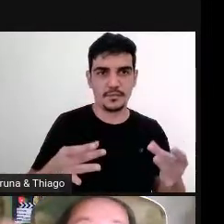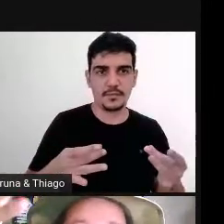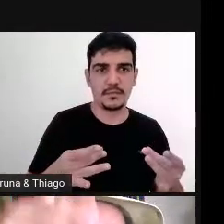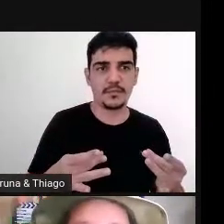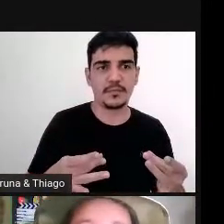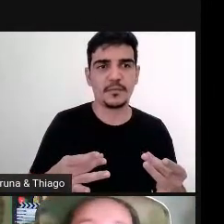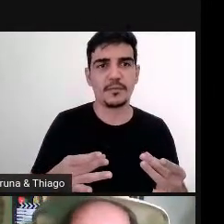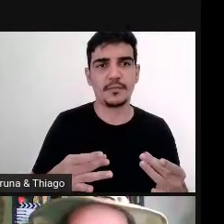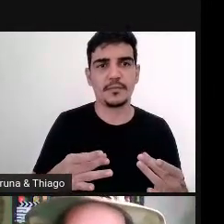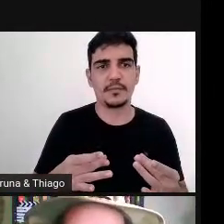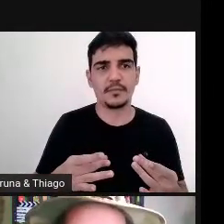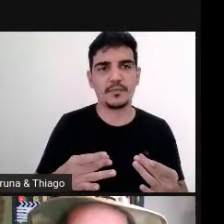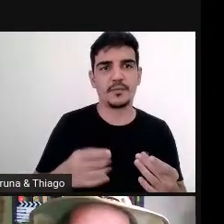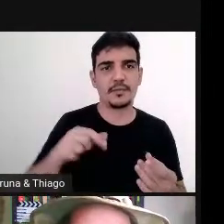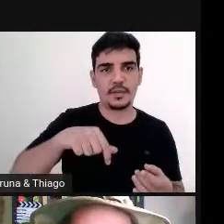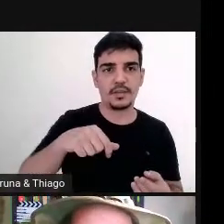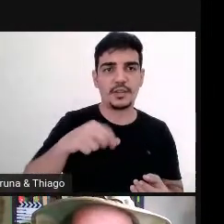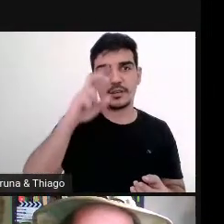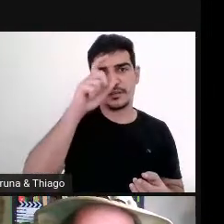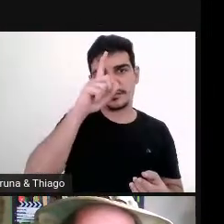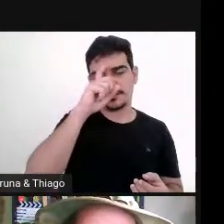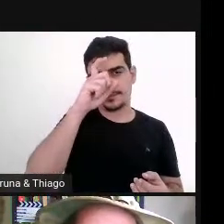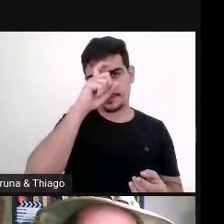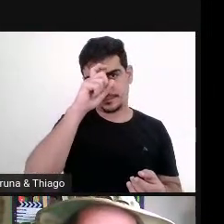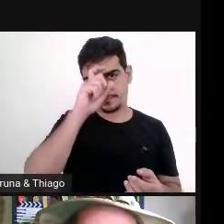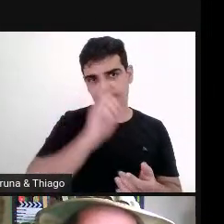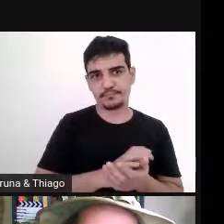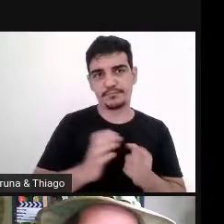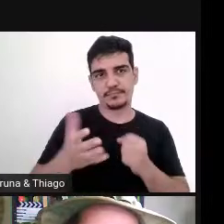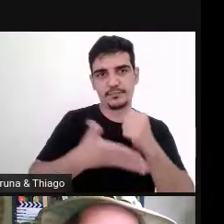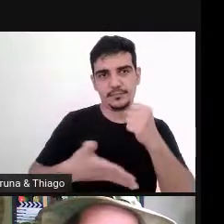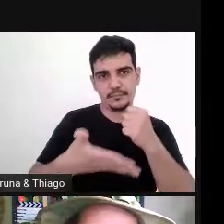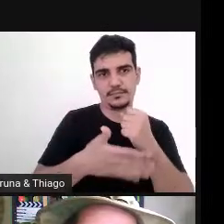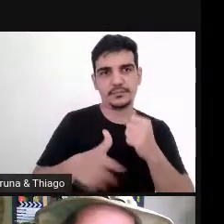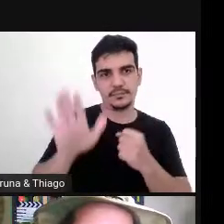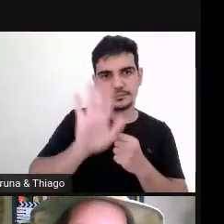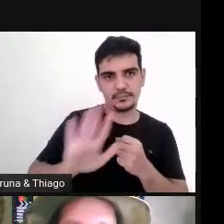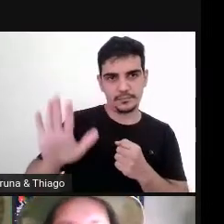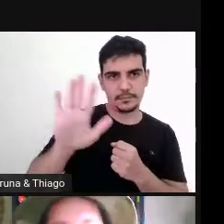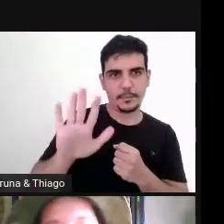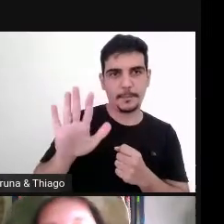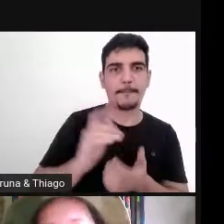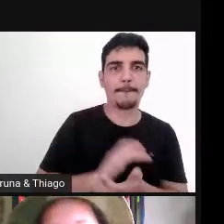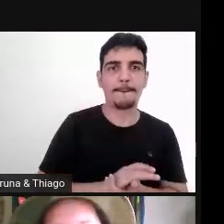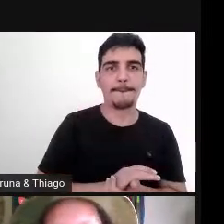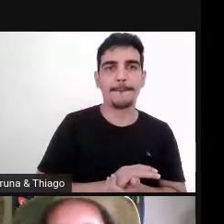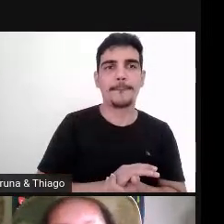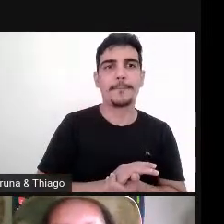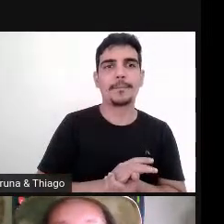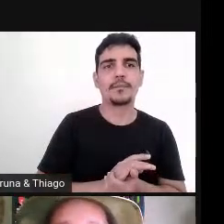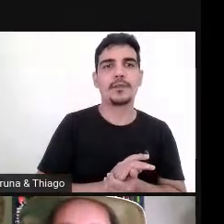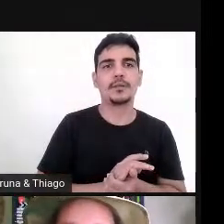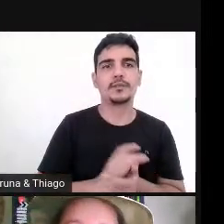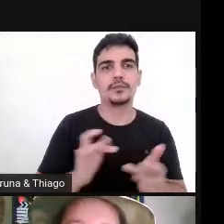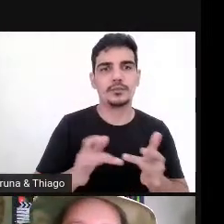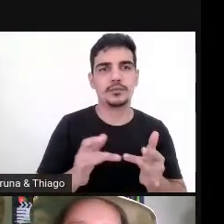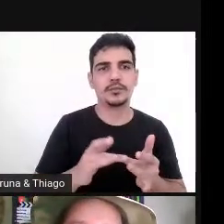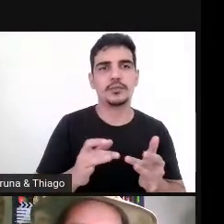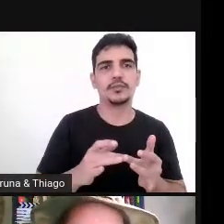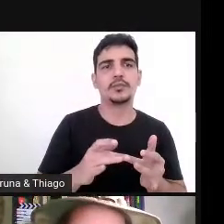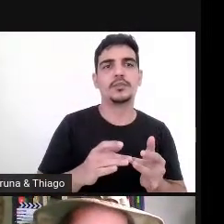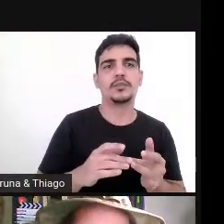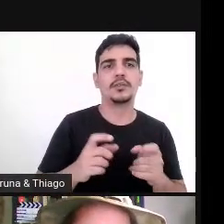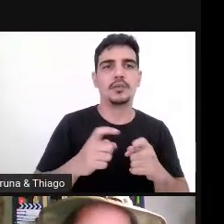lá aqui do hospital de referência. Né? Então, eu tenho contato lá com o Dr. Sérgio Bazano, que é o médico que trabalha nesse